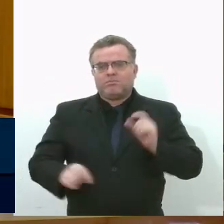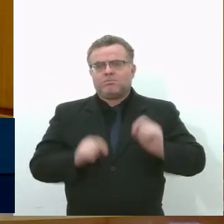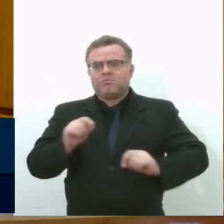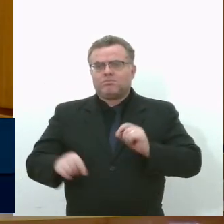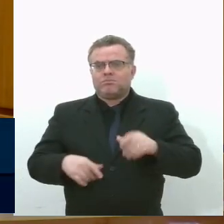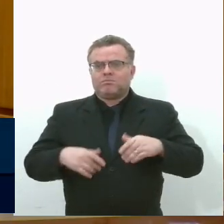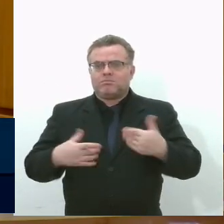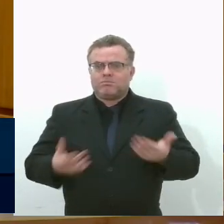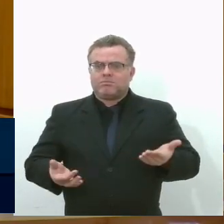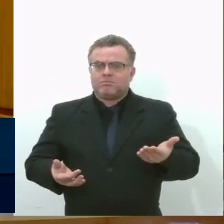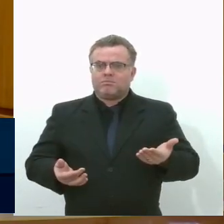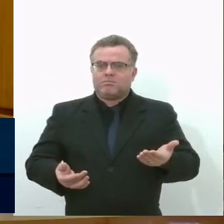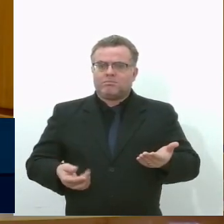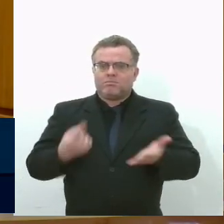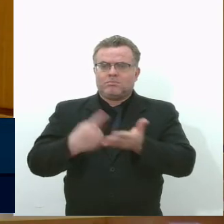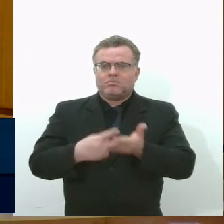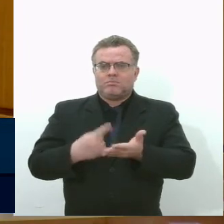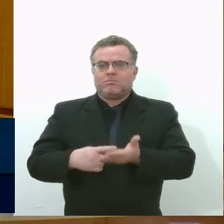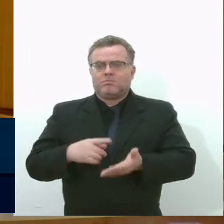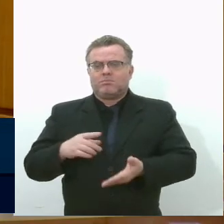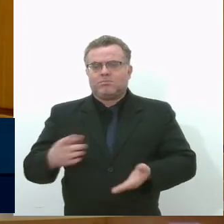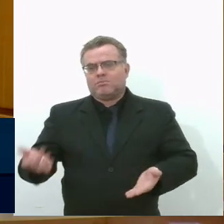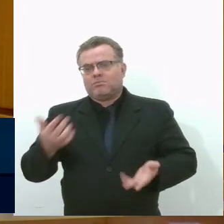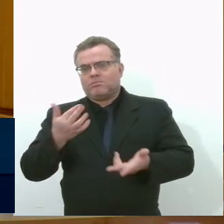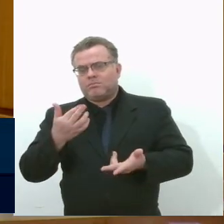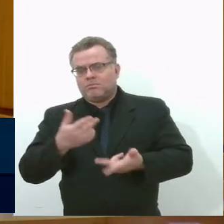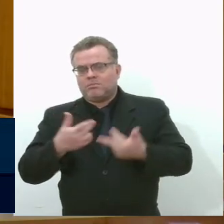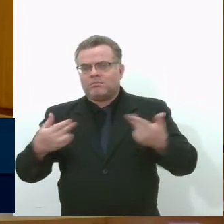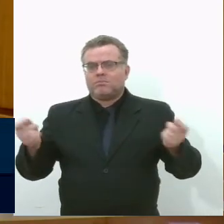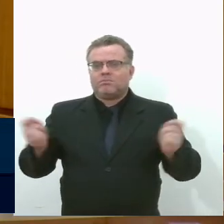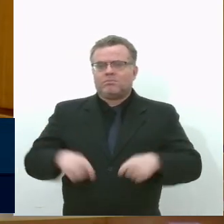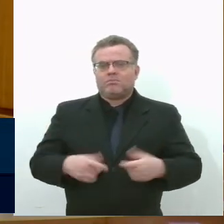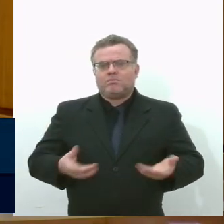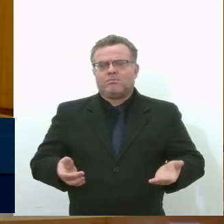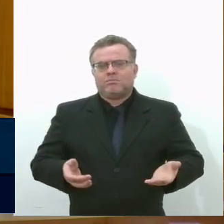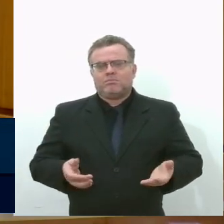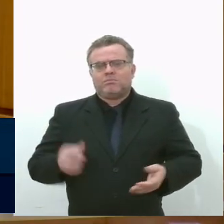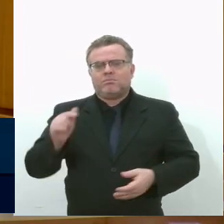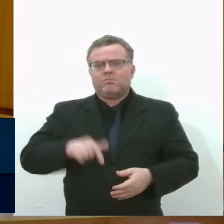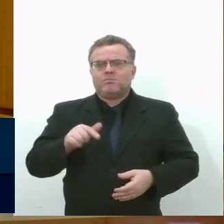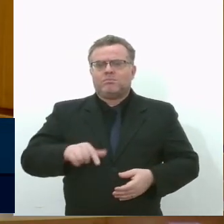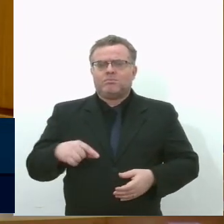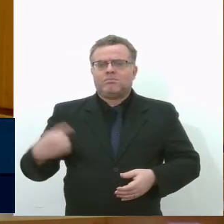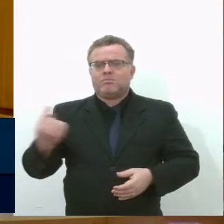de ressalvas, que o presidente da República, aí dá aquele... E nós?